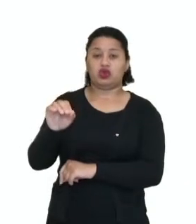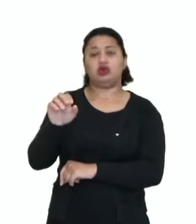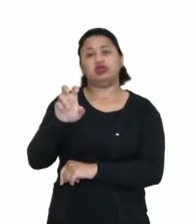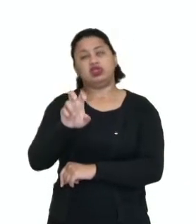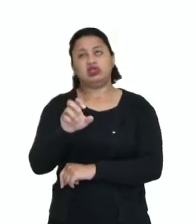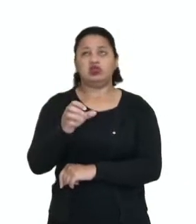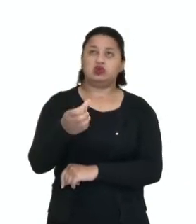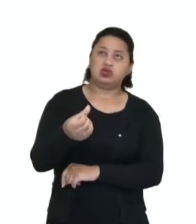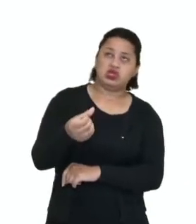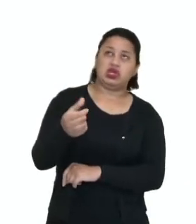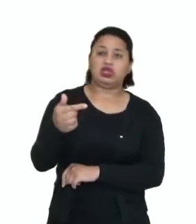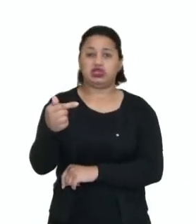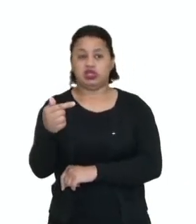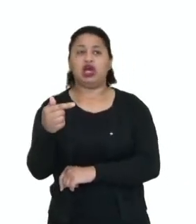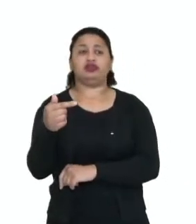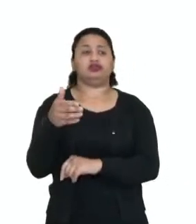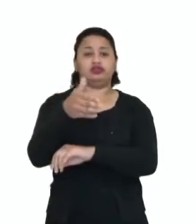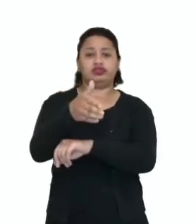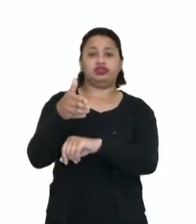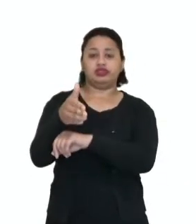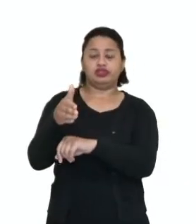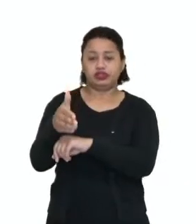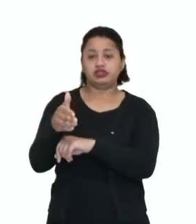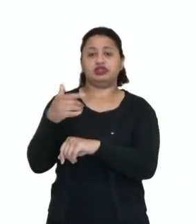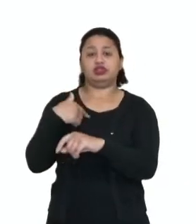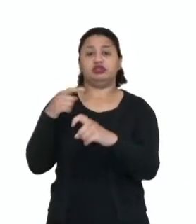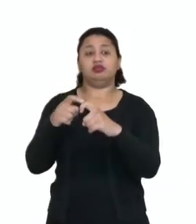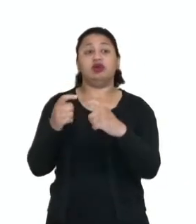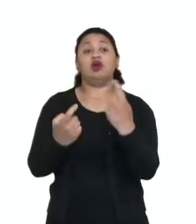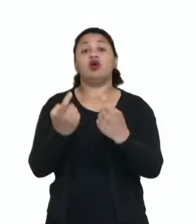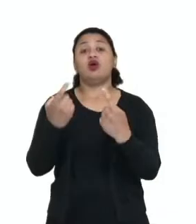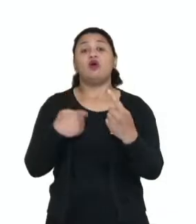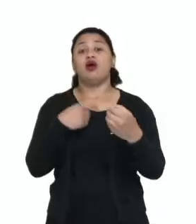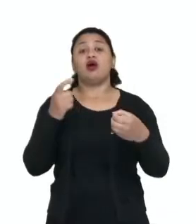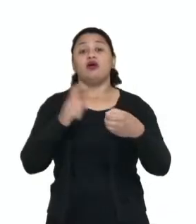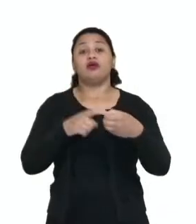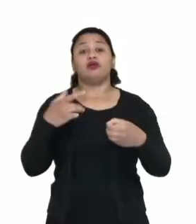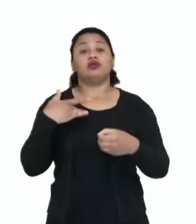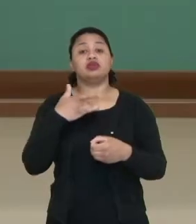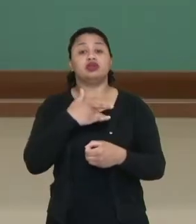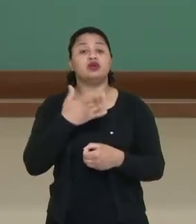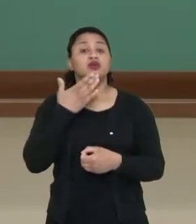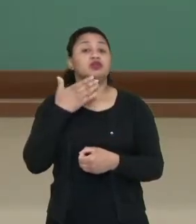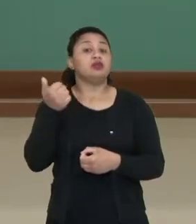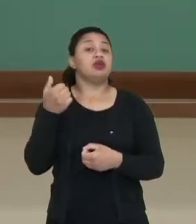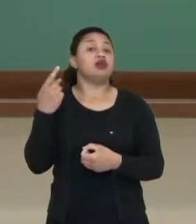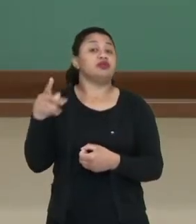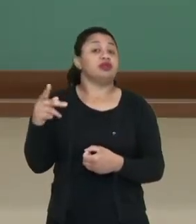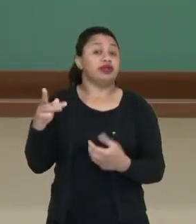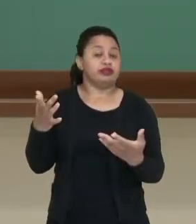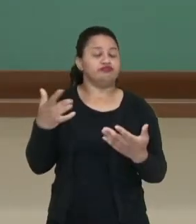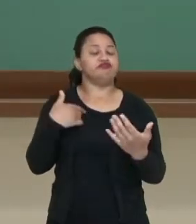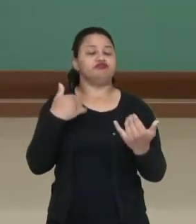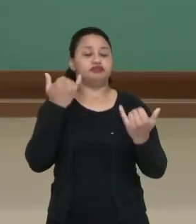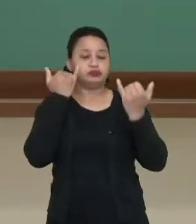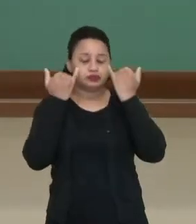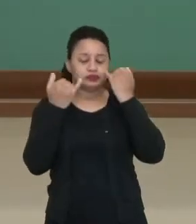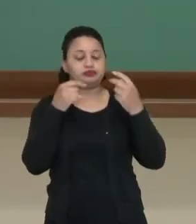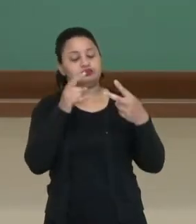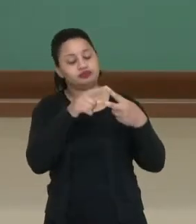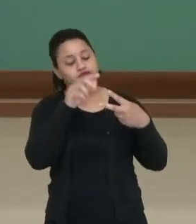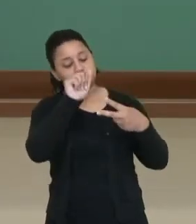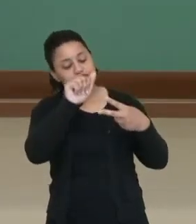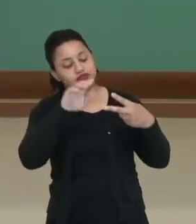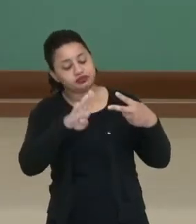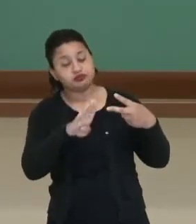ou 7 consultas. Qual o plano mais econômico para ele em cada situação? Então, é pegar as informações das condições do plano A e